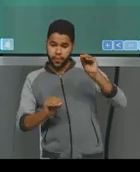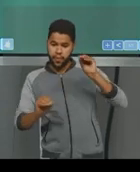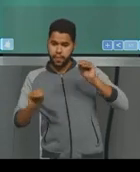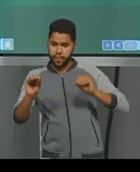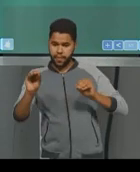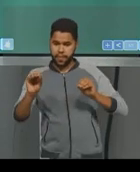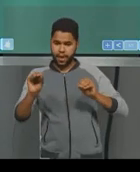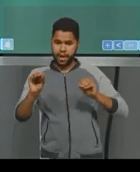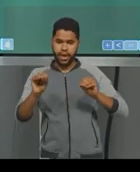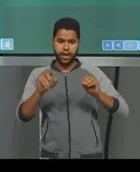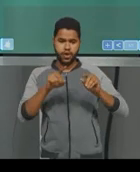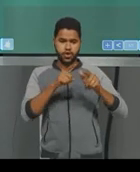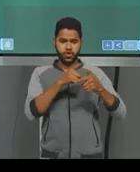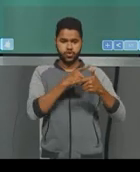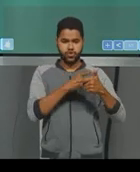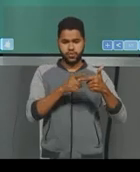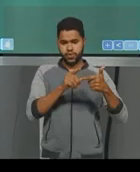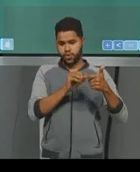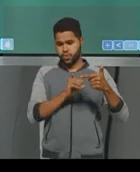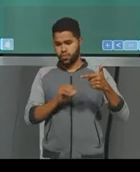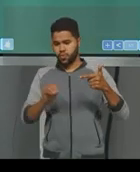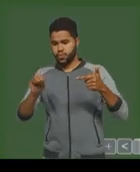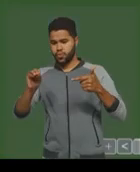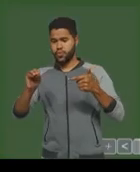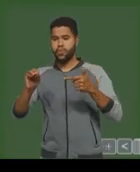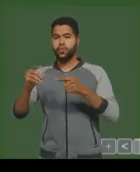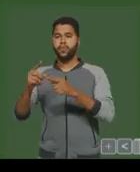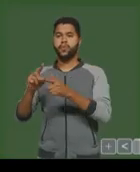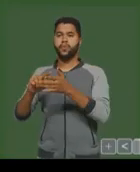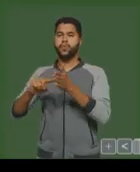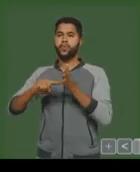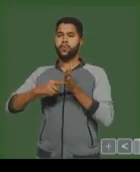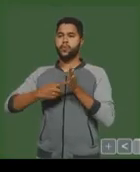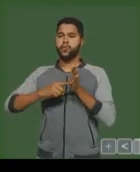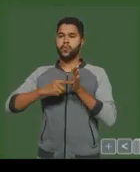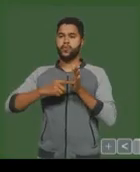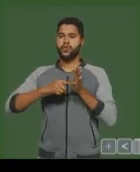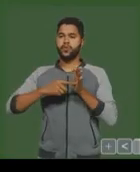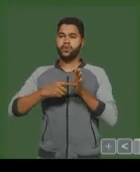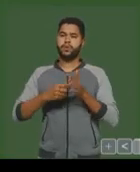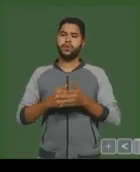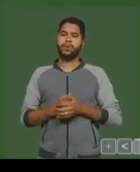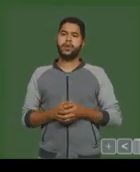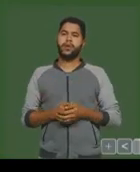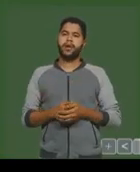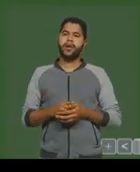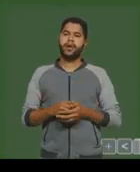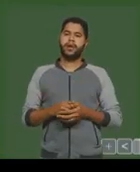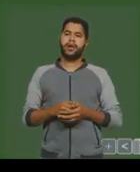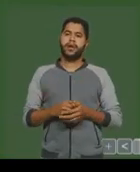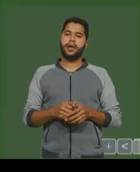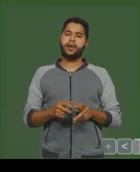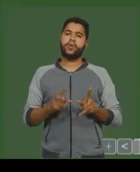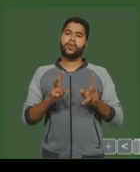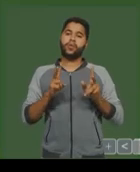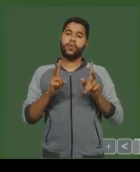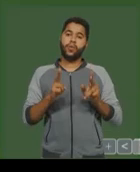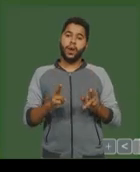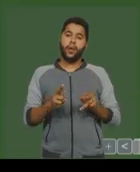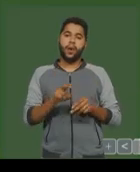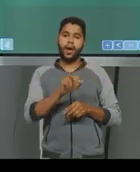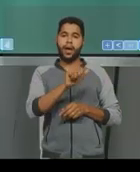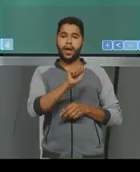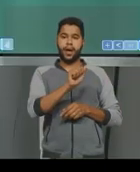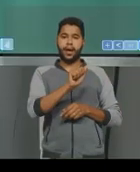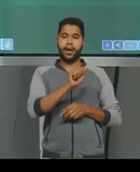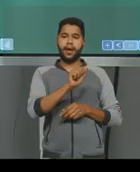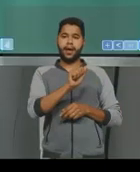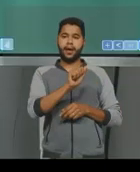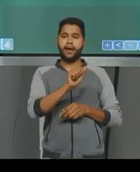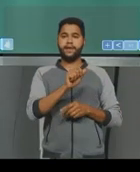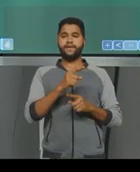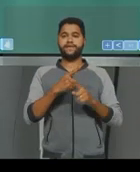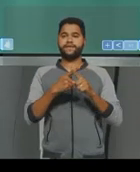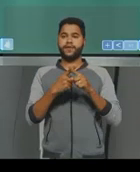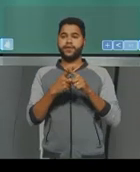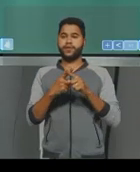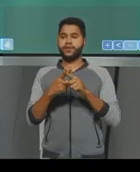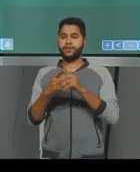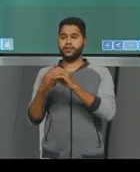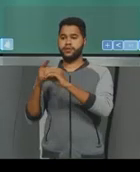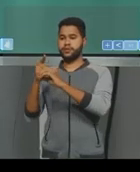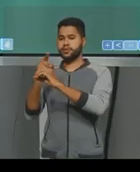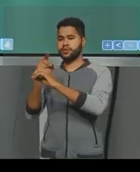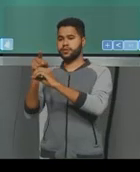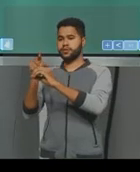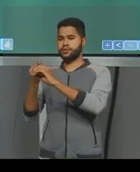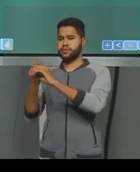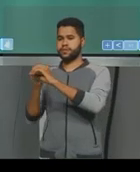passar multiplicando, a gente chega à conclusão que o A vale B vezes φ. Se a gente substituir na equação toda, fica